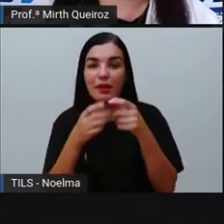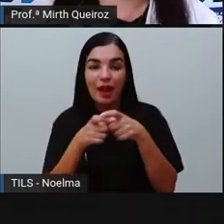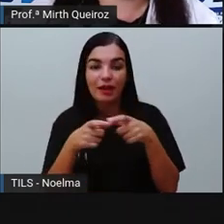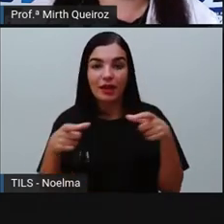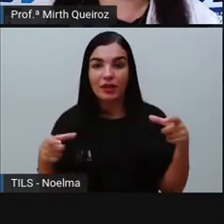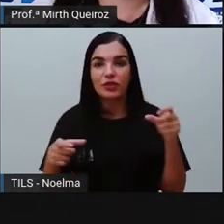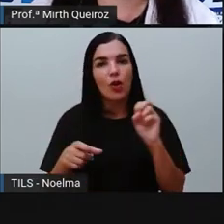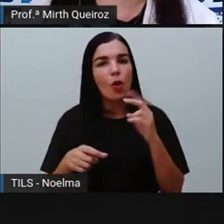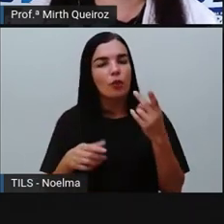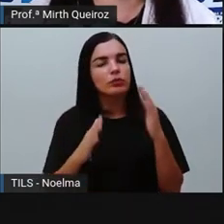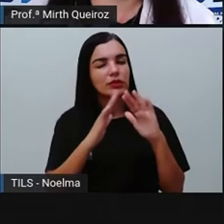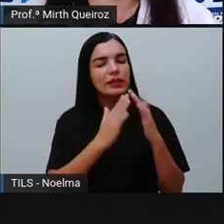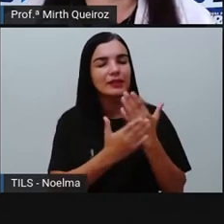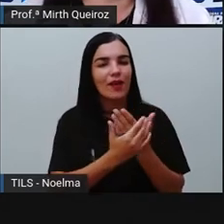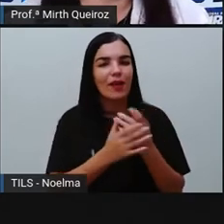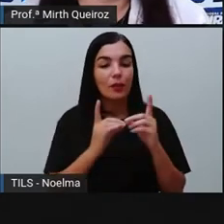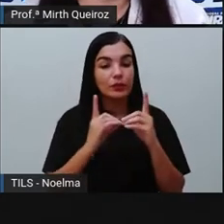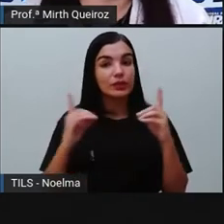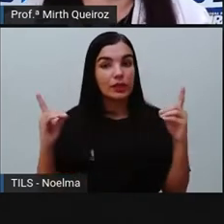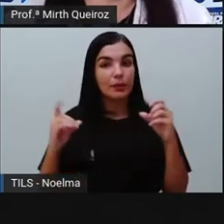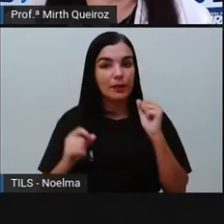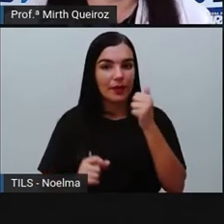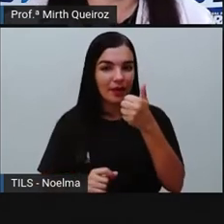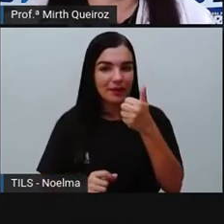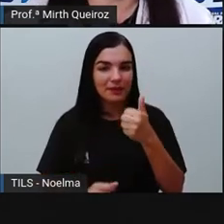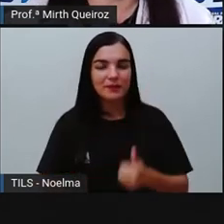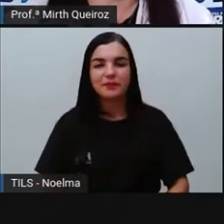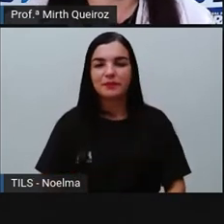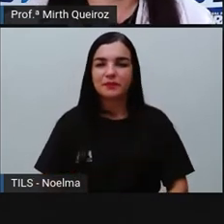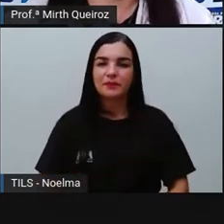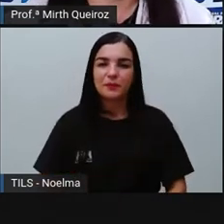na escola. Vamos ver como é que ela acontece?